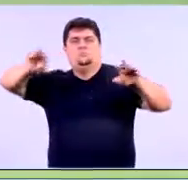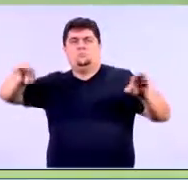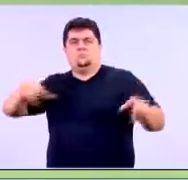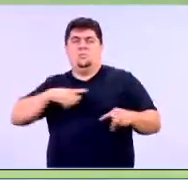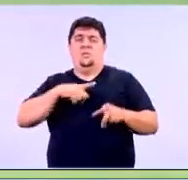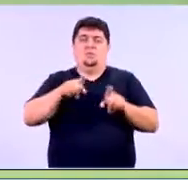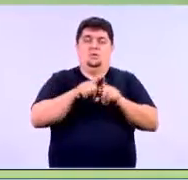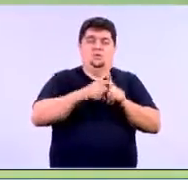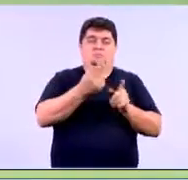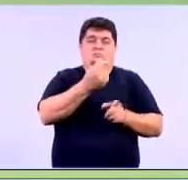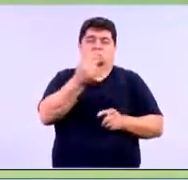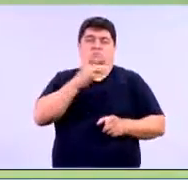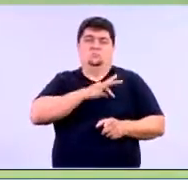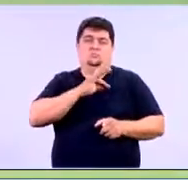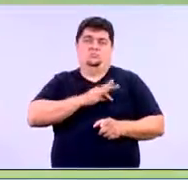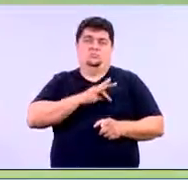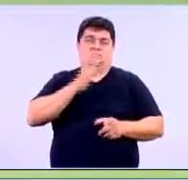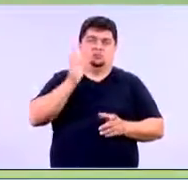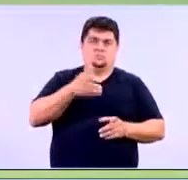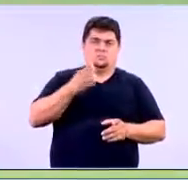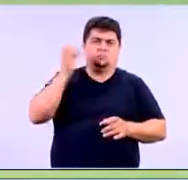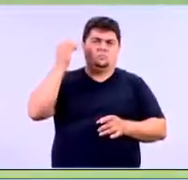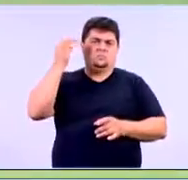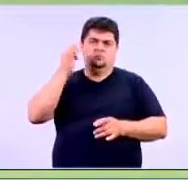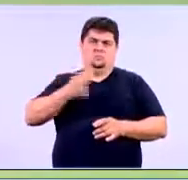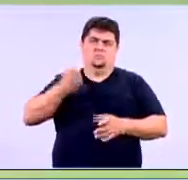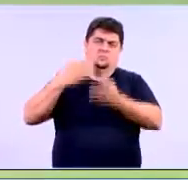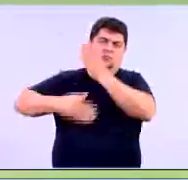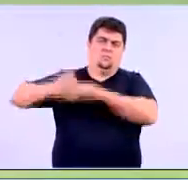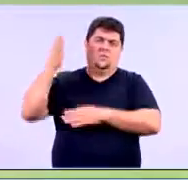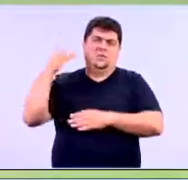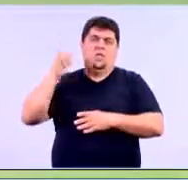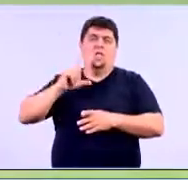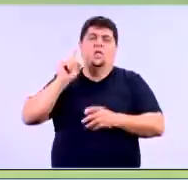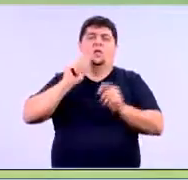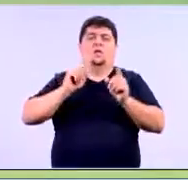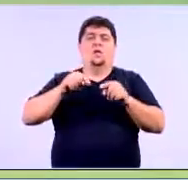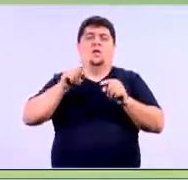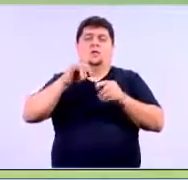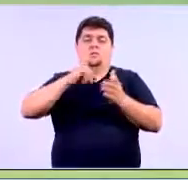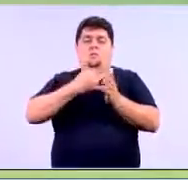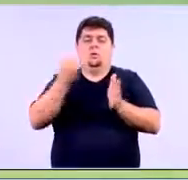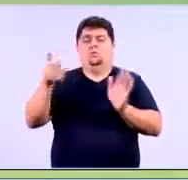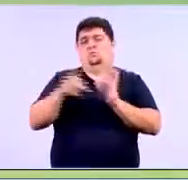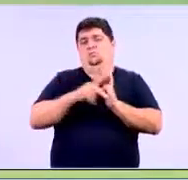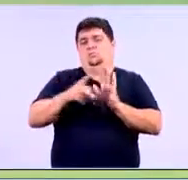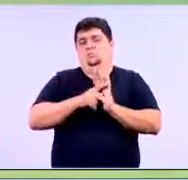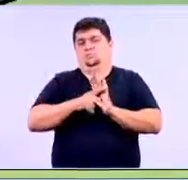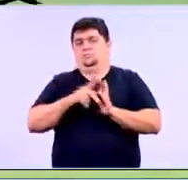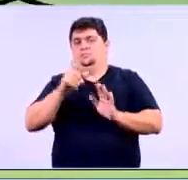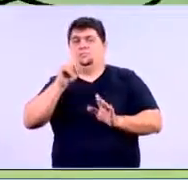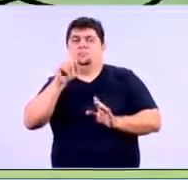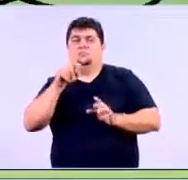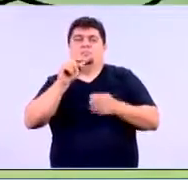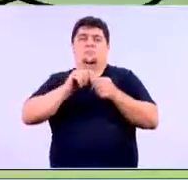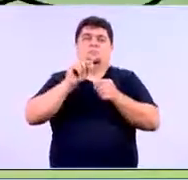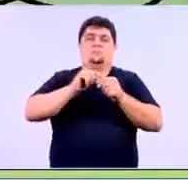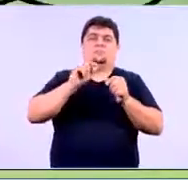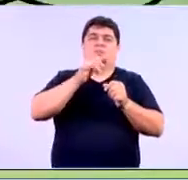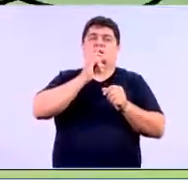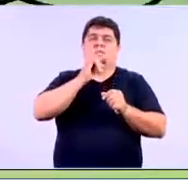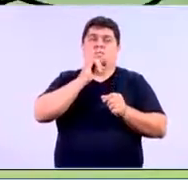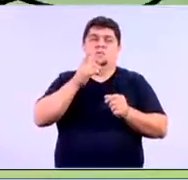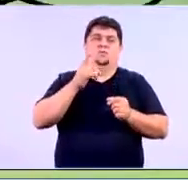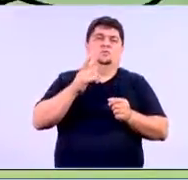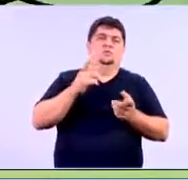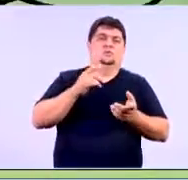que eu havia dito para vocês. Na conclusão, nós temos o quê? Este princípio, ele se limita aos impostos. Ele decorre da isonomia tributária. O